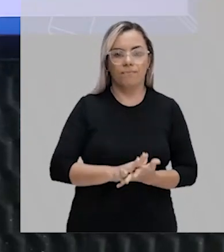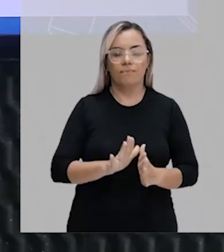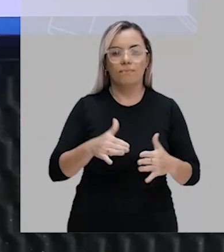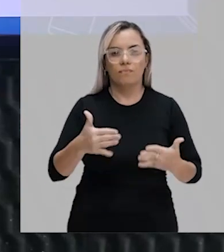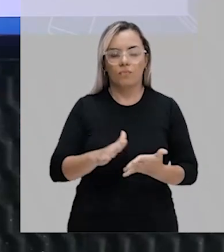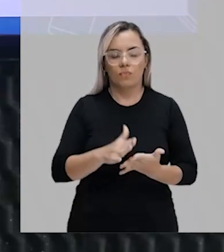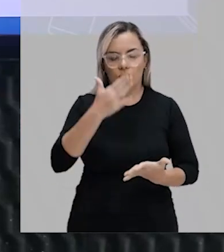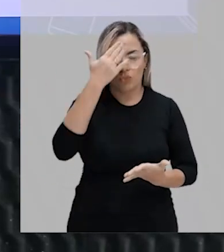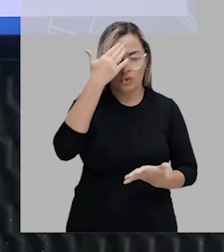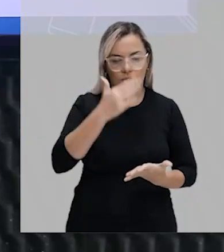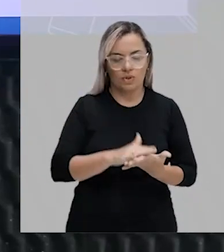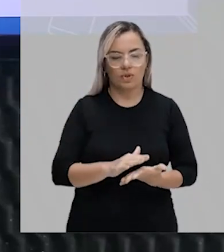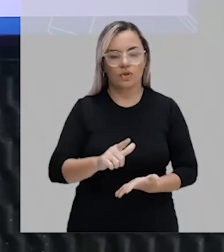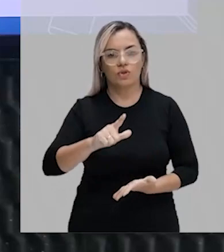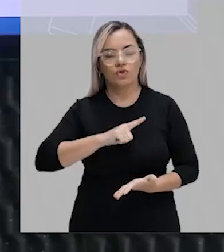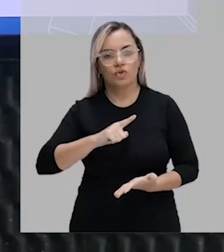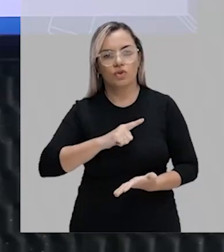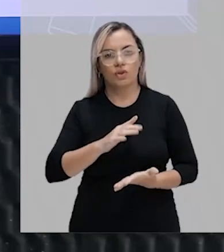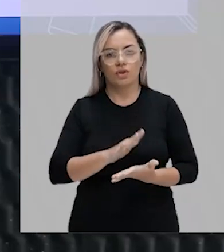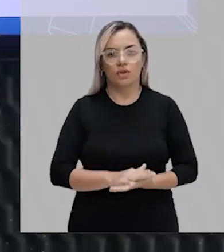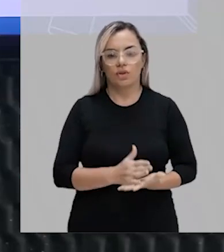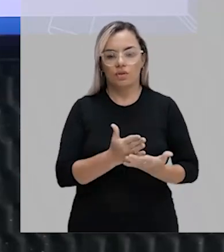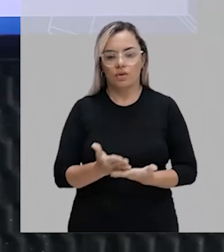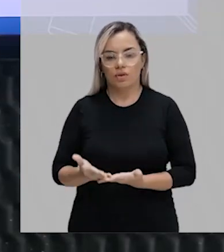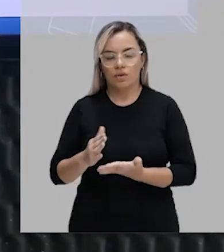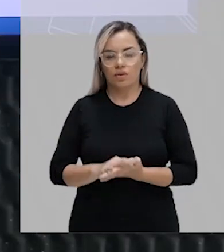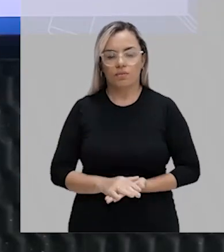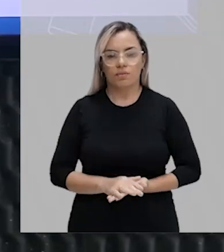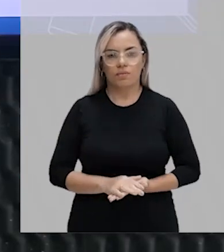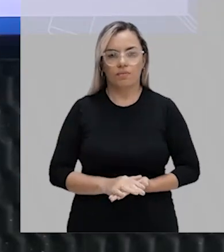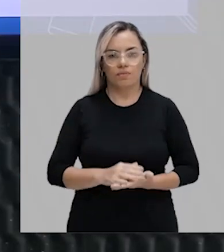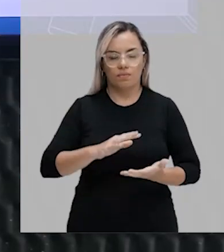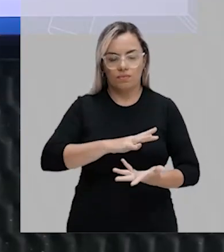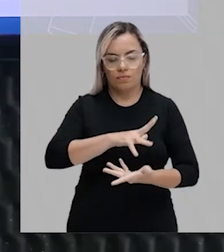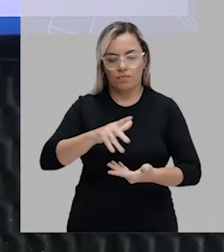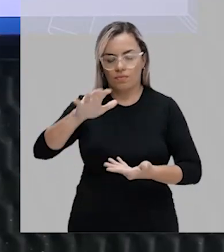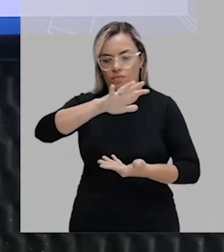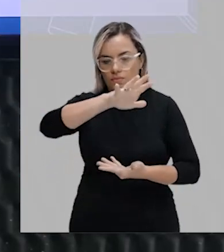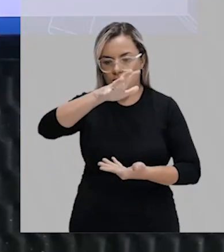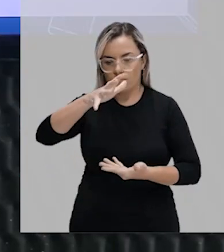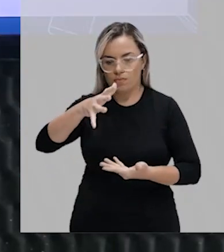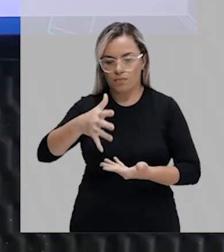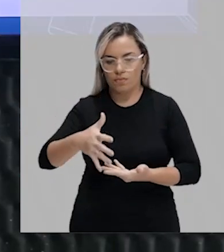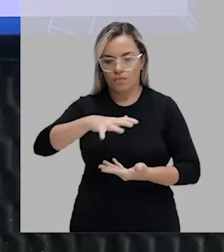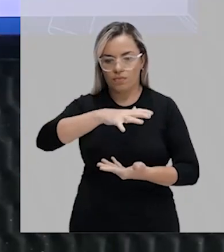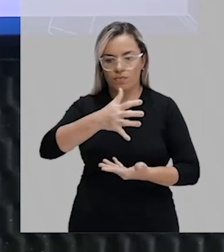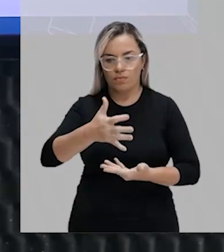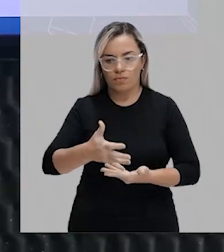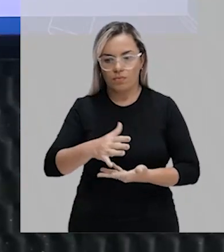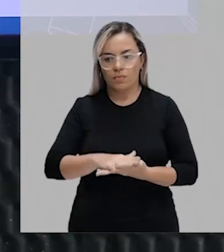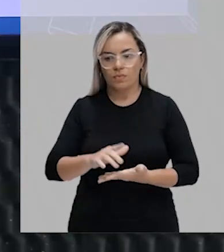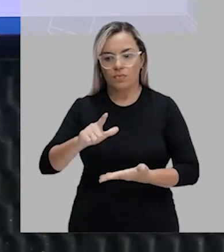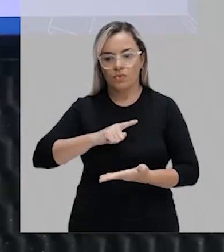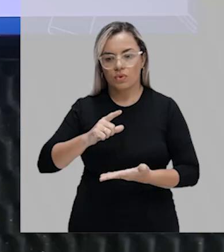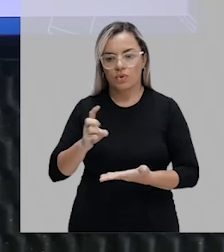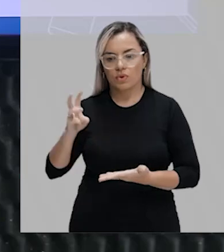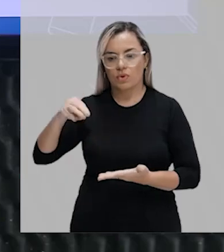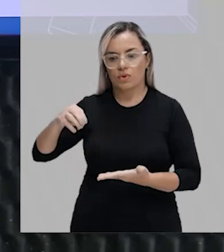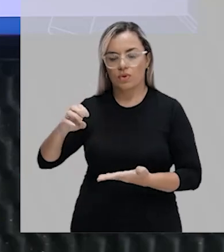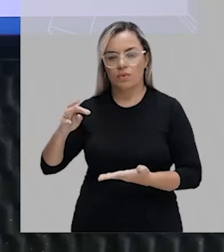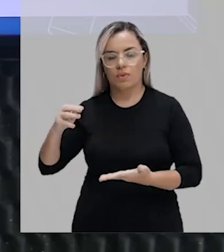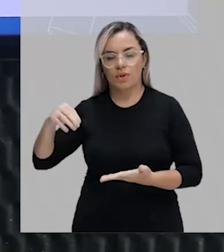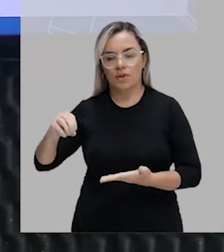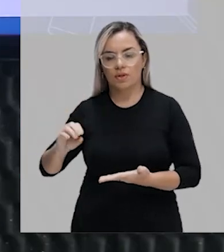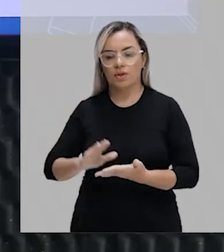ele acreditava que tinha na Terra primitiva? Ele acreditava que a atmosfera era constituída por metano, por